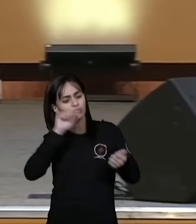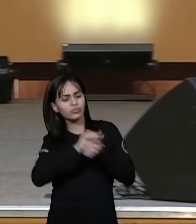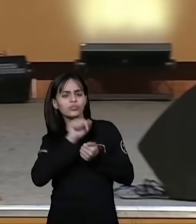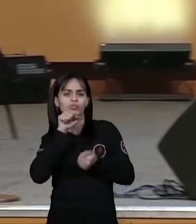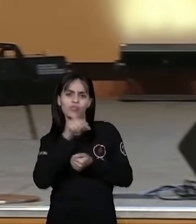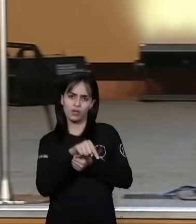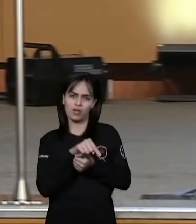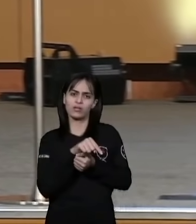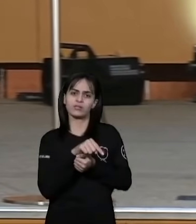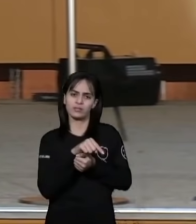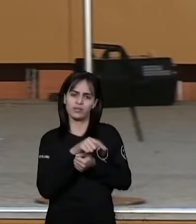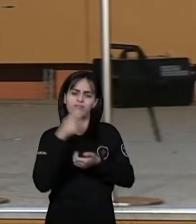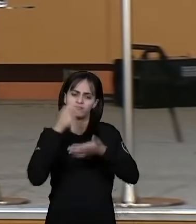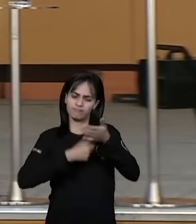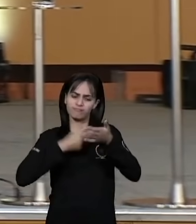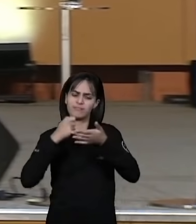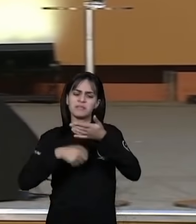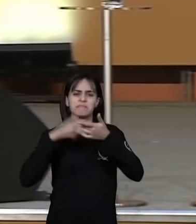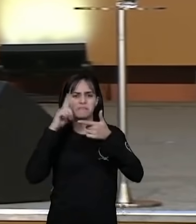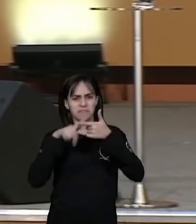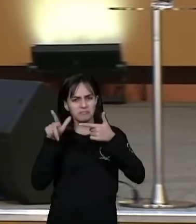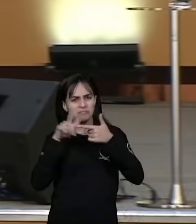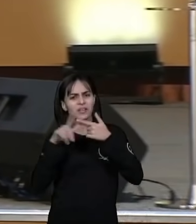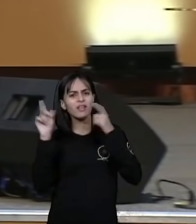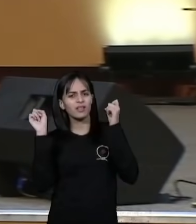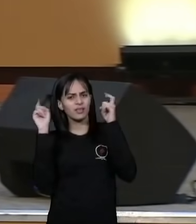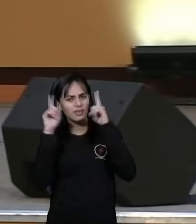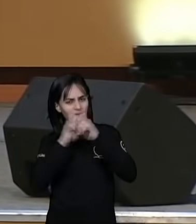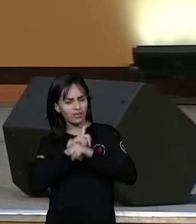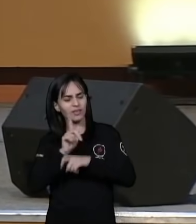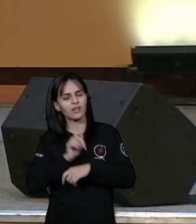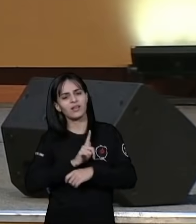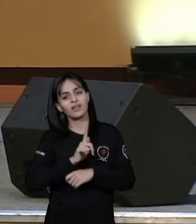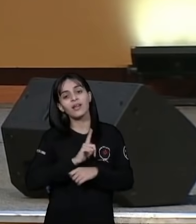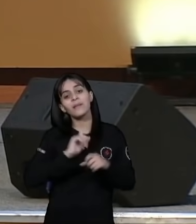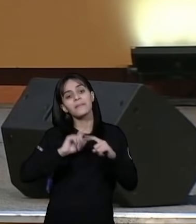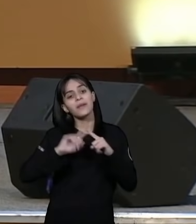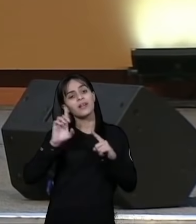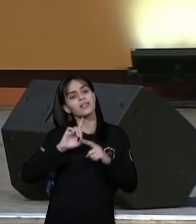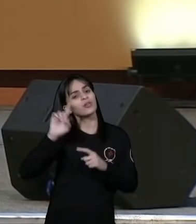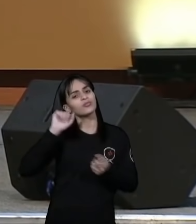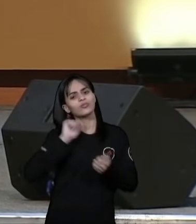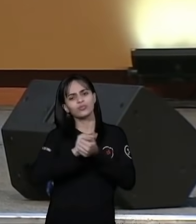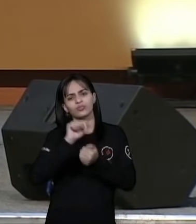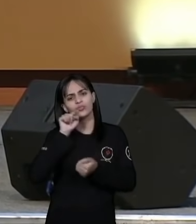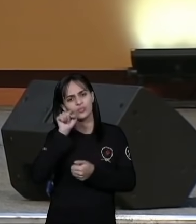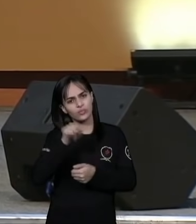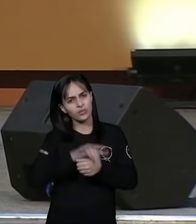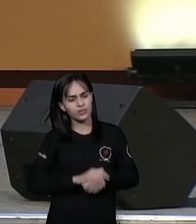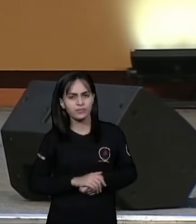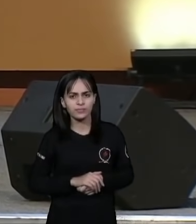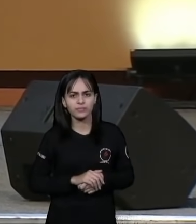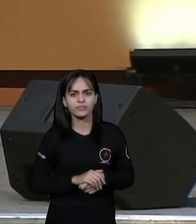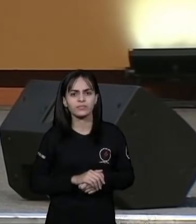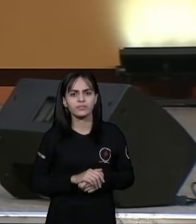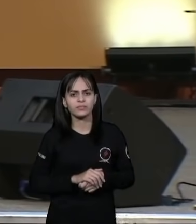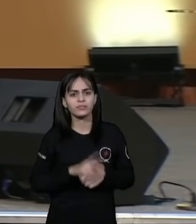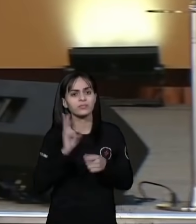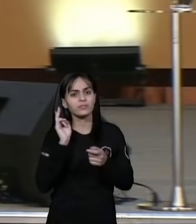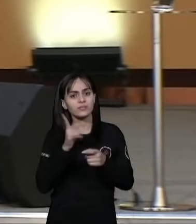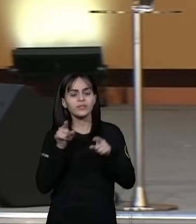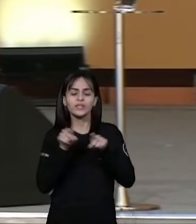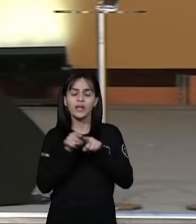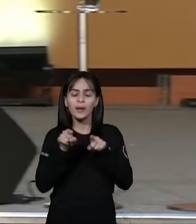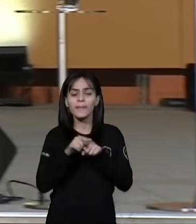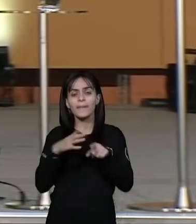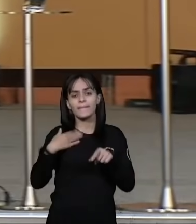ele vai ter luta vai ser a diversidade Mas Deus é com você a mesma coisa